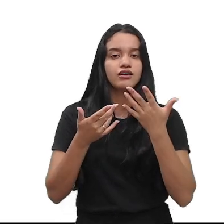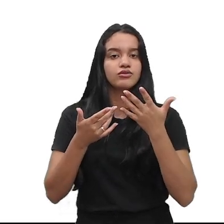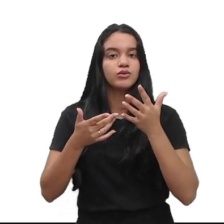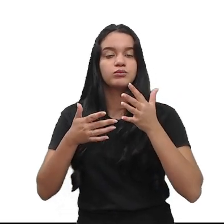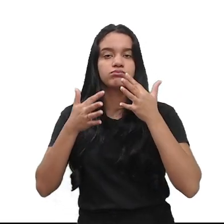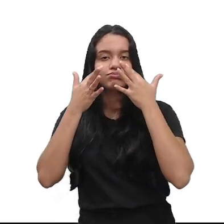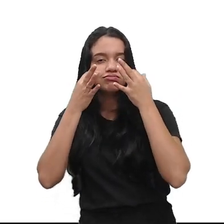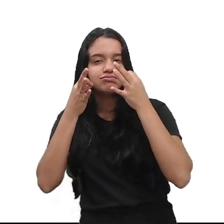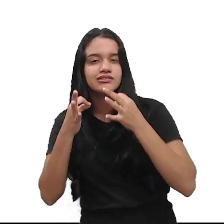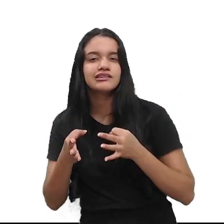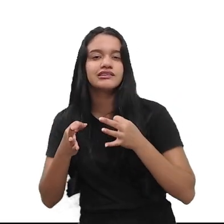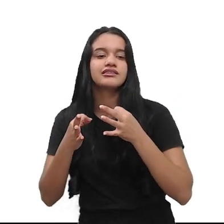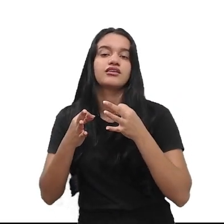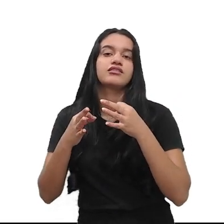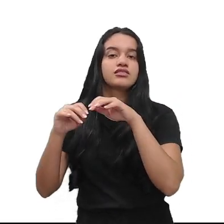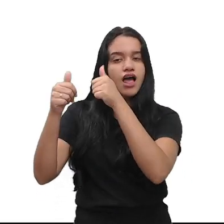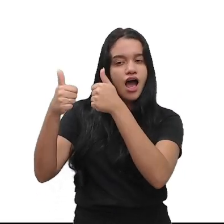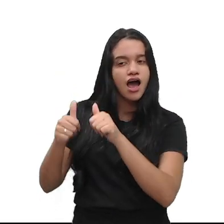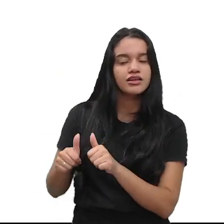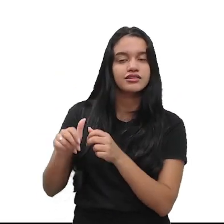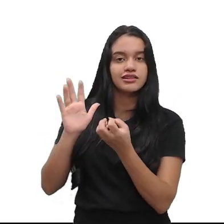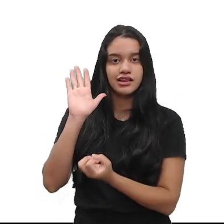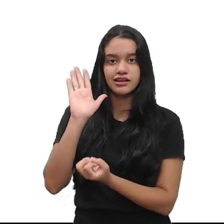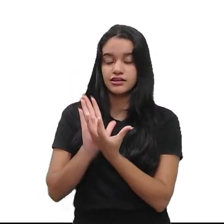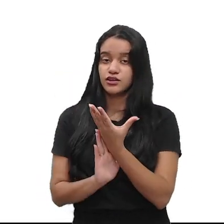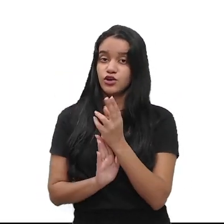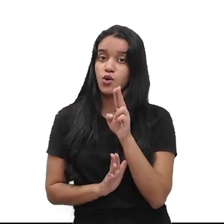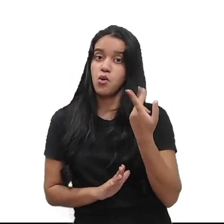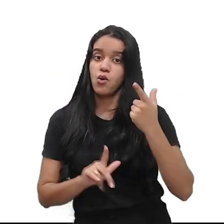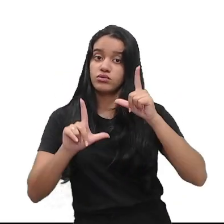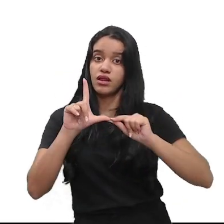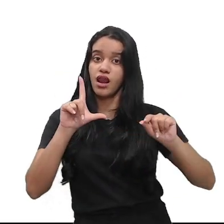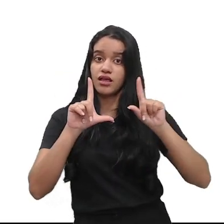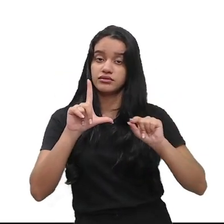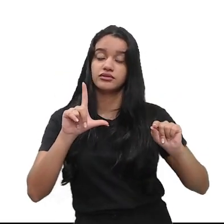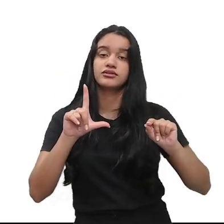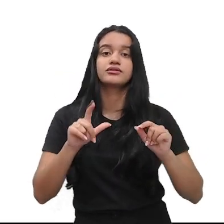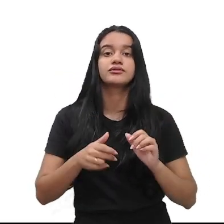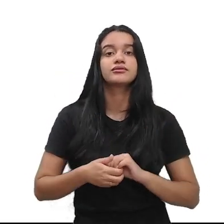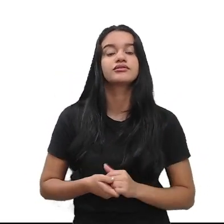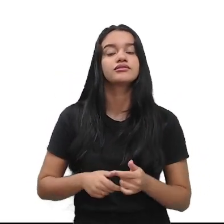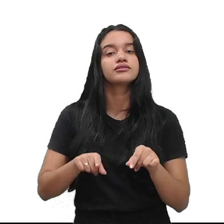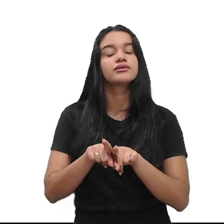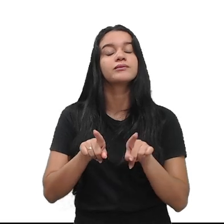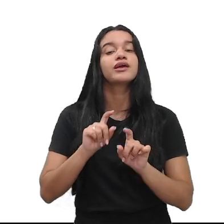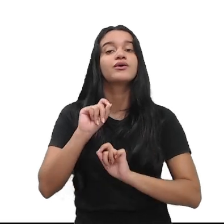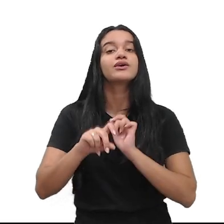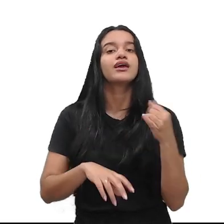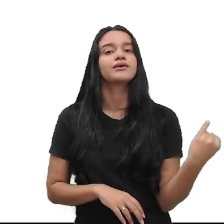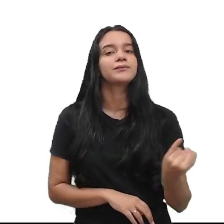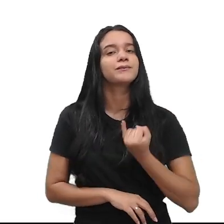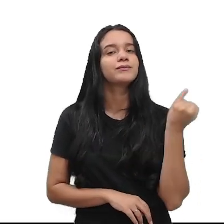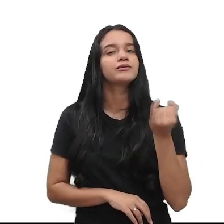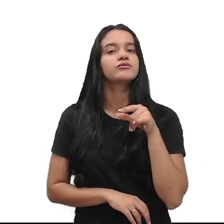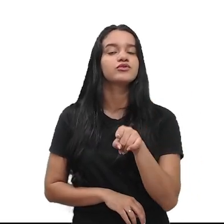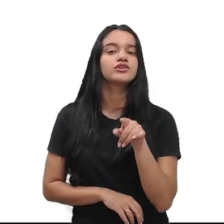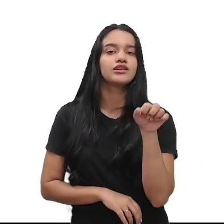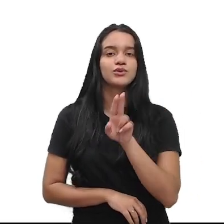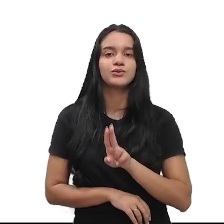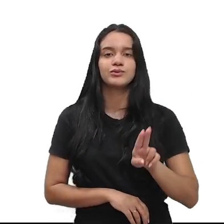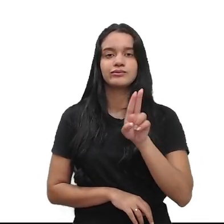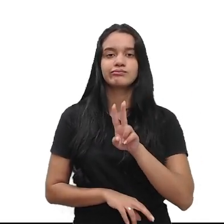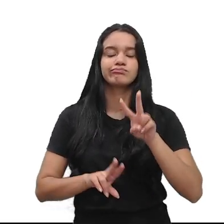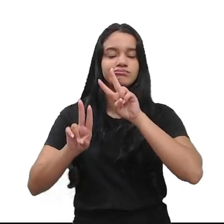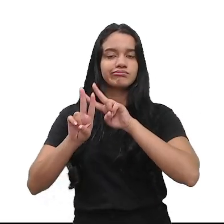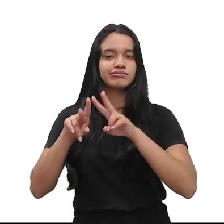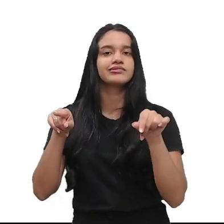seja dentro da própria arte que você está criando, seja na legenda. E na legenda é muito importante que você utilize hashtags